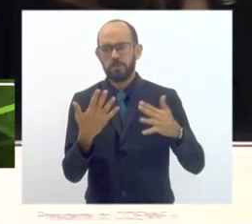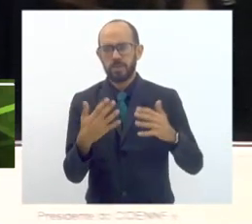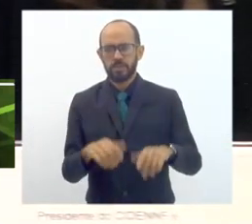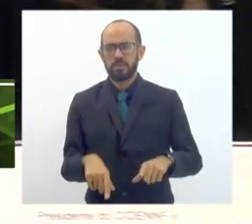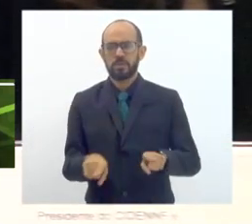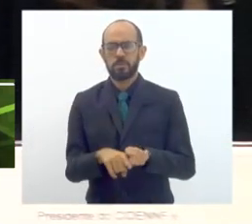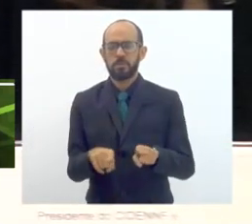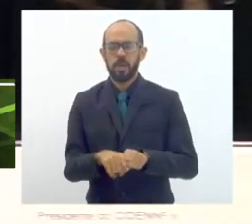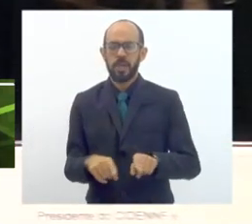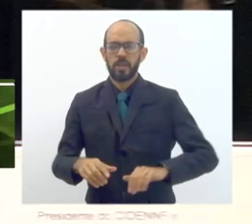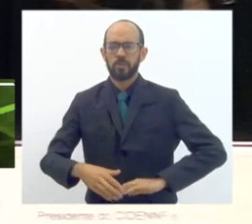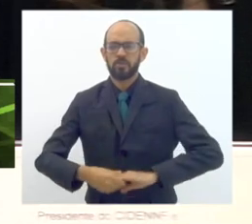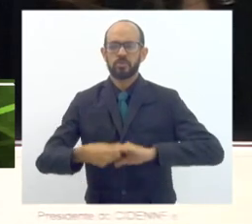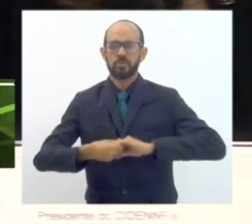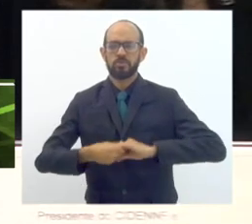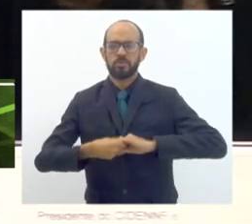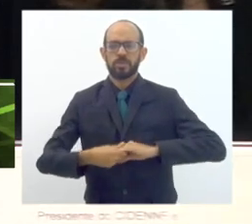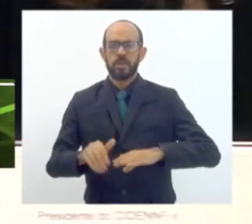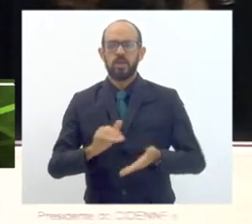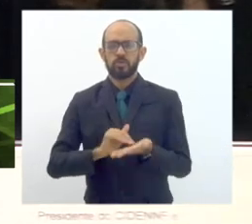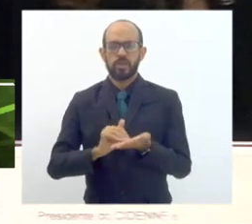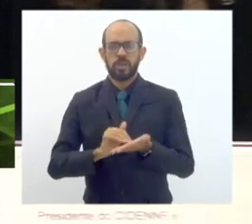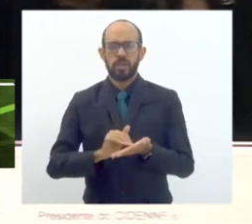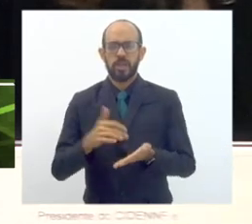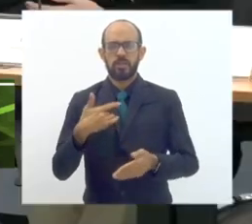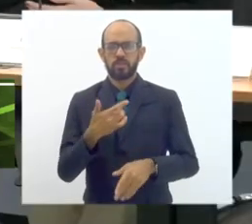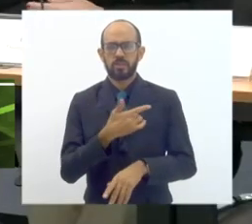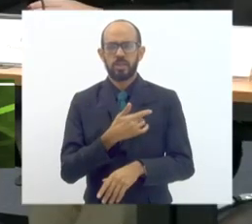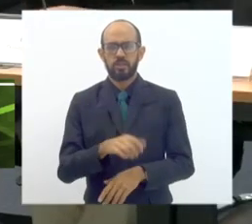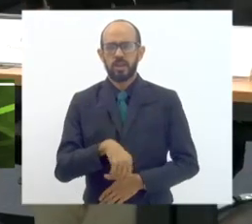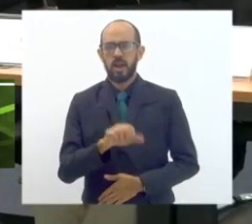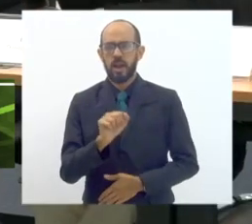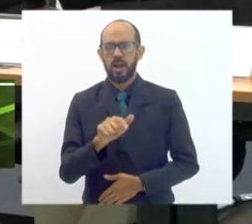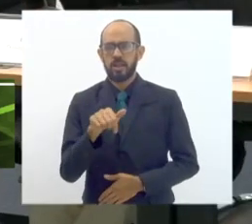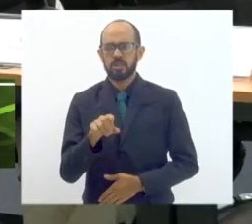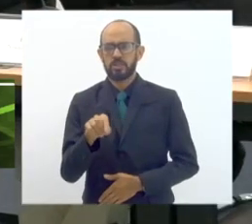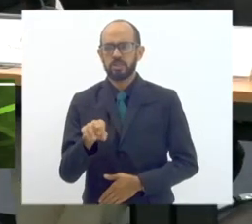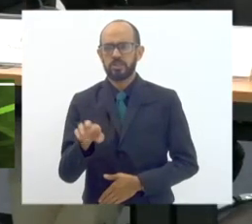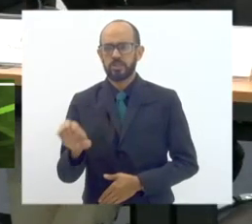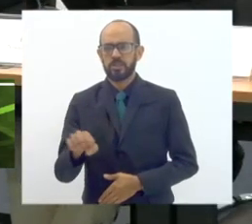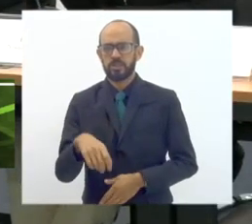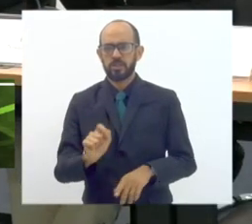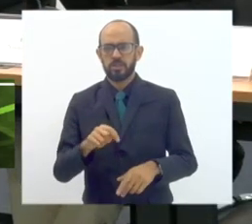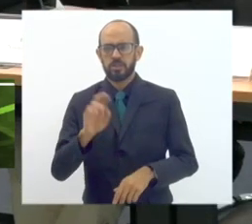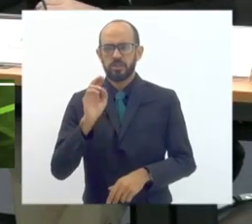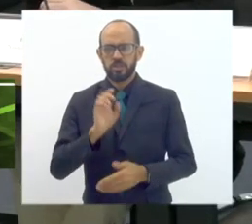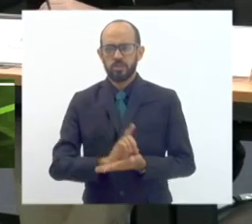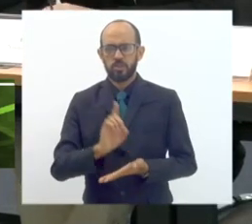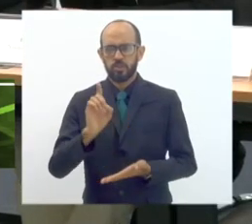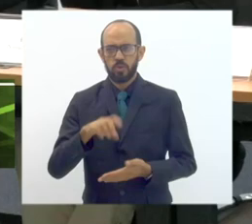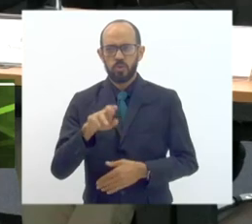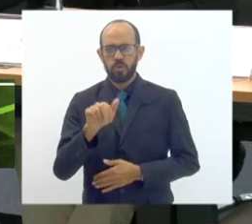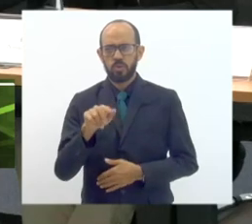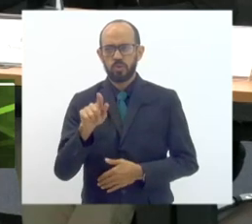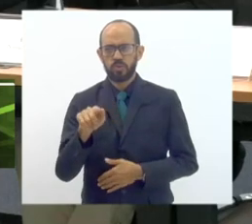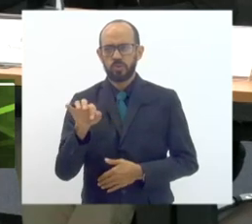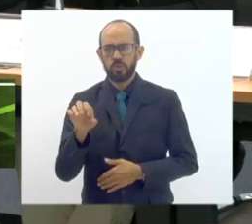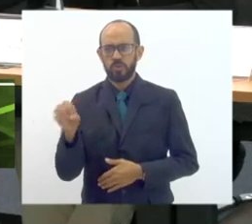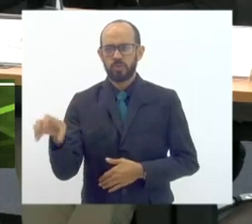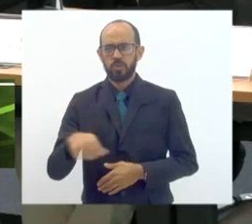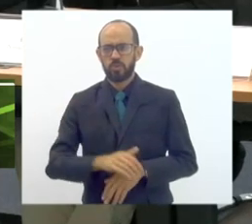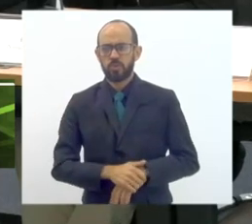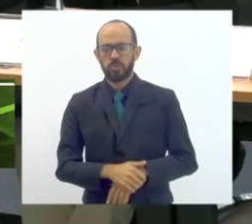nosso querido secretário de Estado de Saúde, doutor Alexandre Schiep, o doutor Rodrigo, presidente do